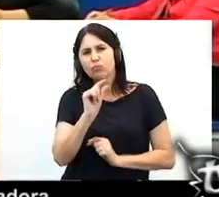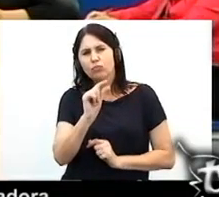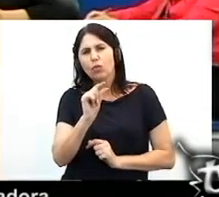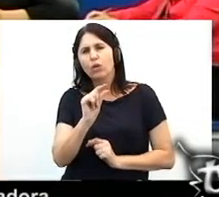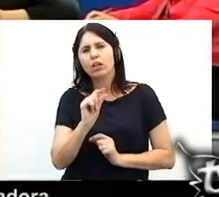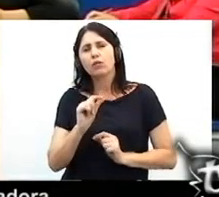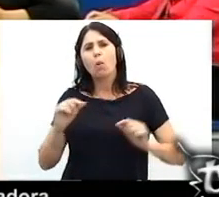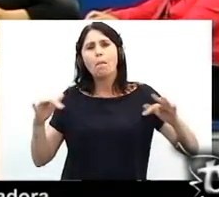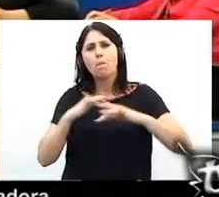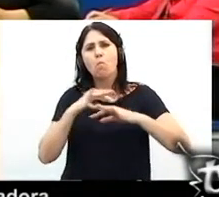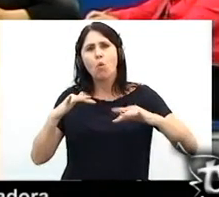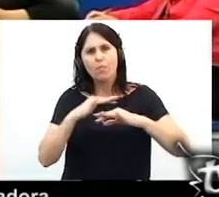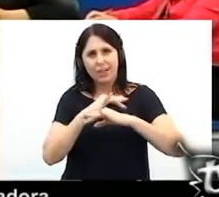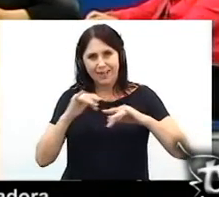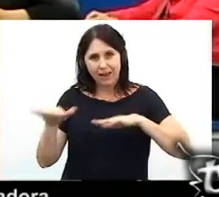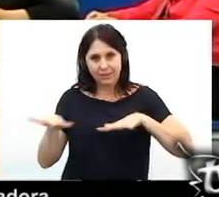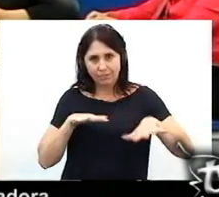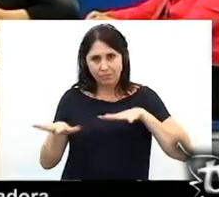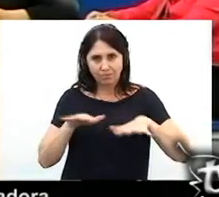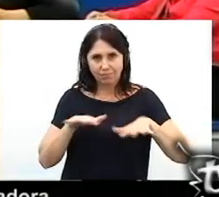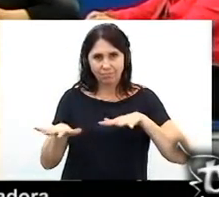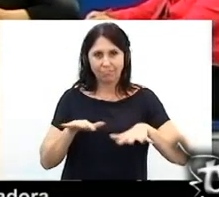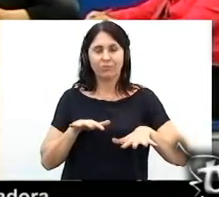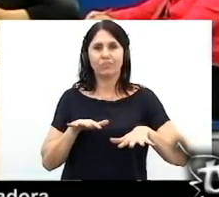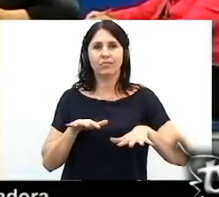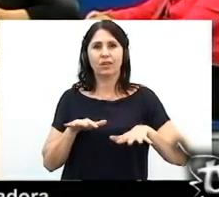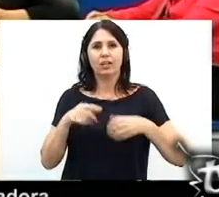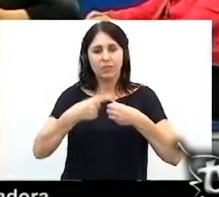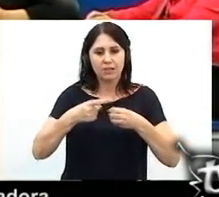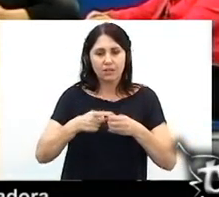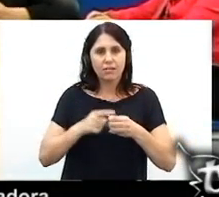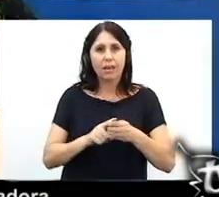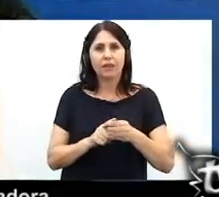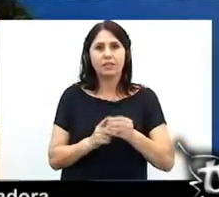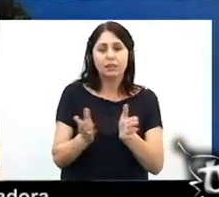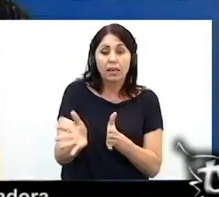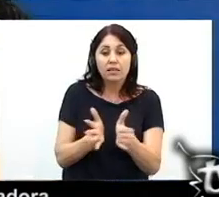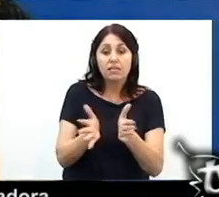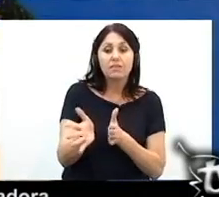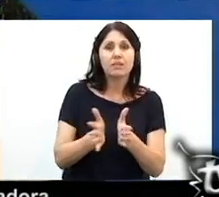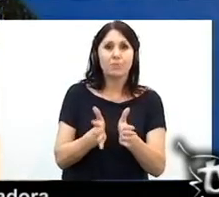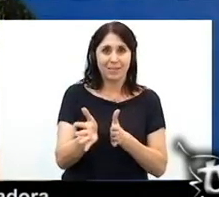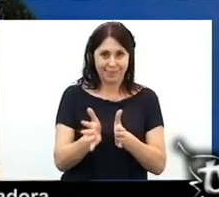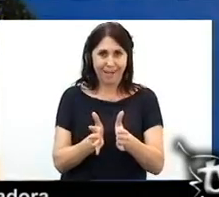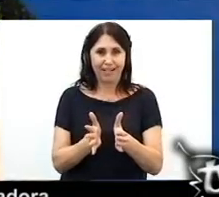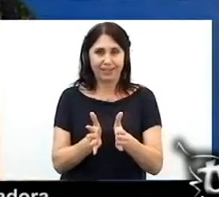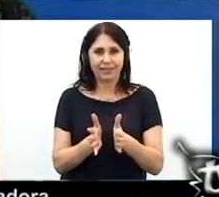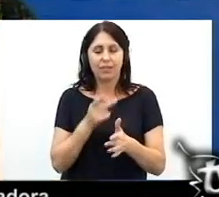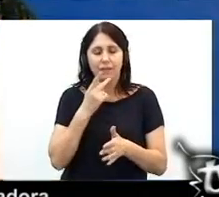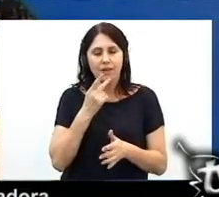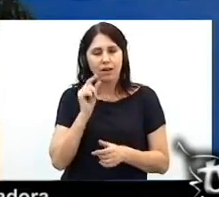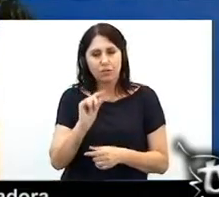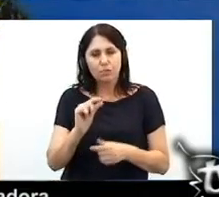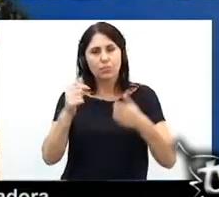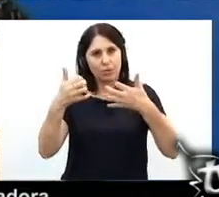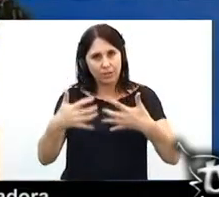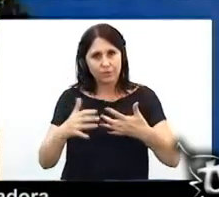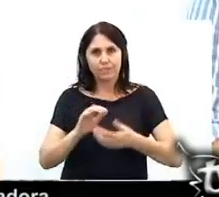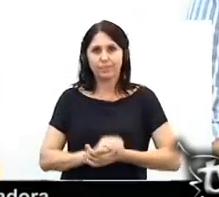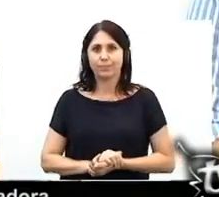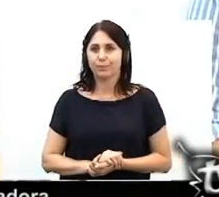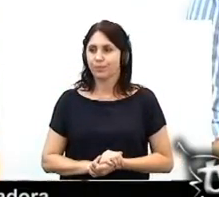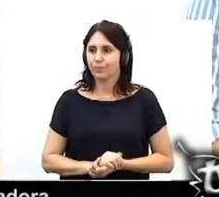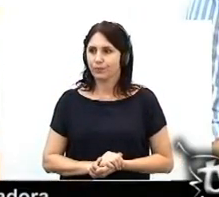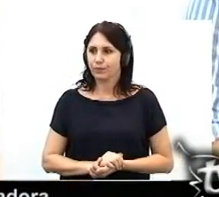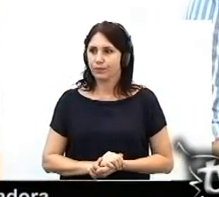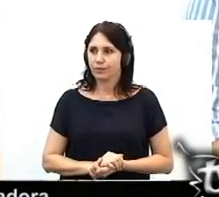das Cidades, não é, vereadora, que é uma questão que eu sei que é sua, que a senhora trabalha nesse sentido, e eu gostaria também que a senhora falasse um pouquinho em